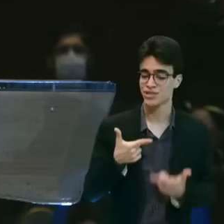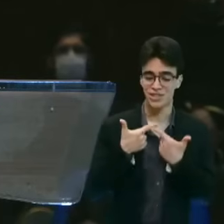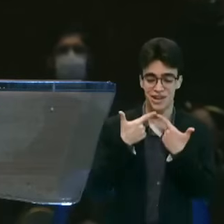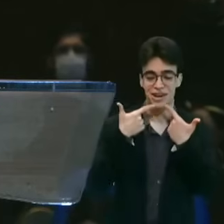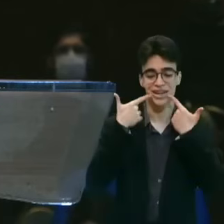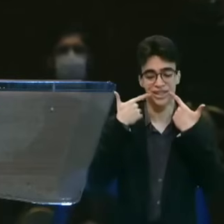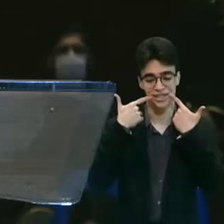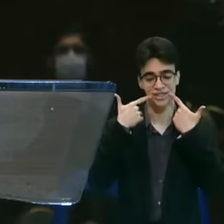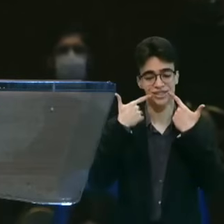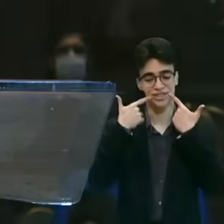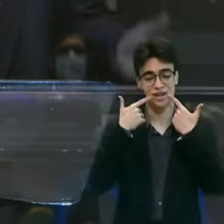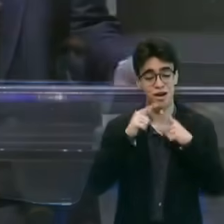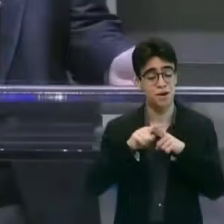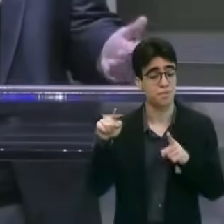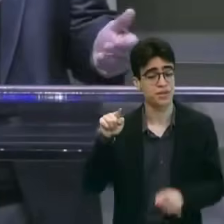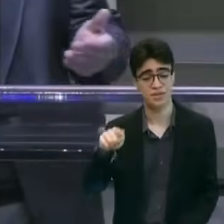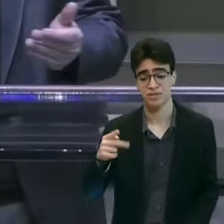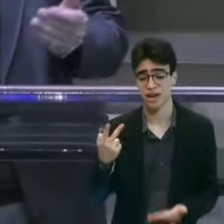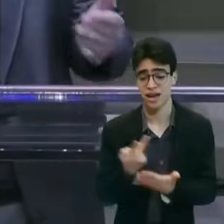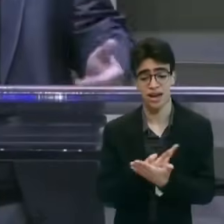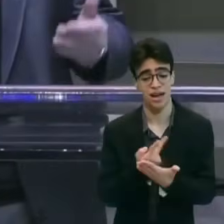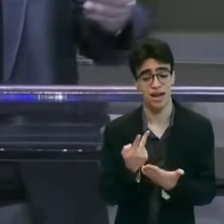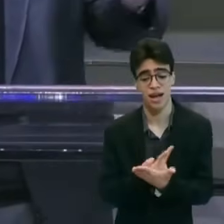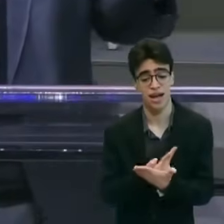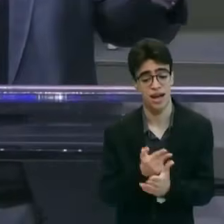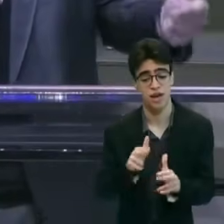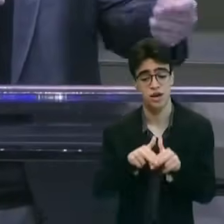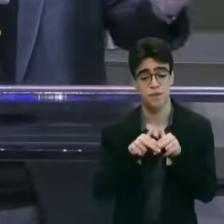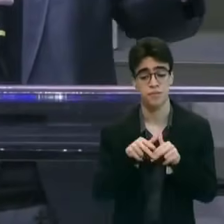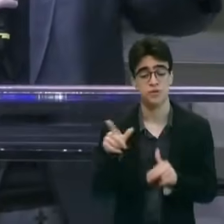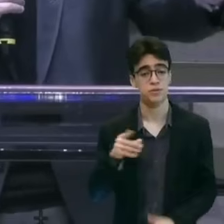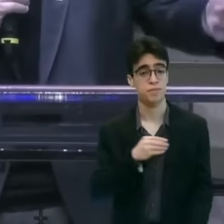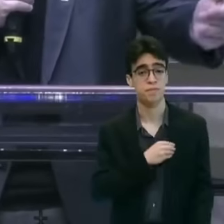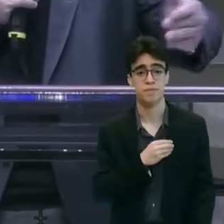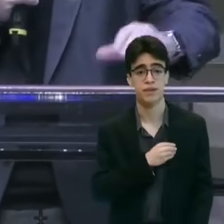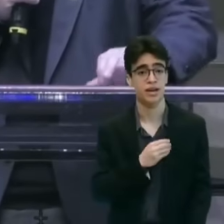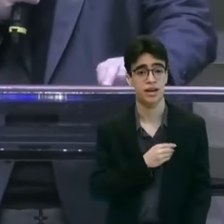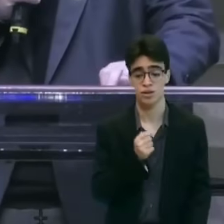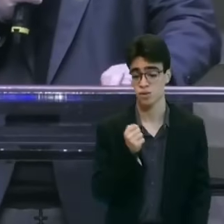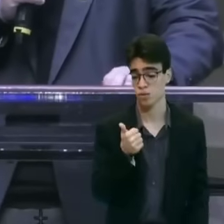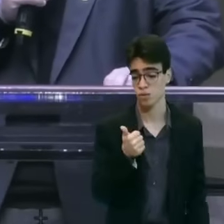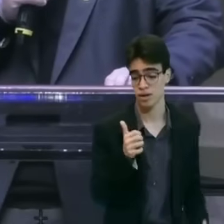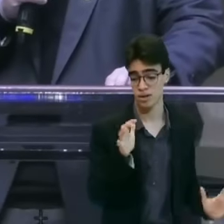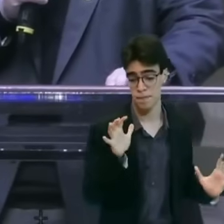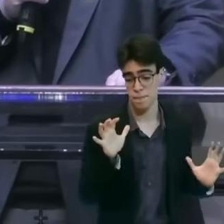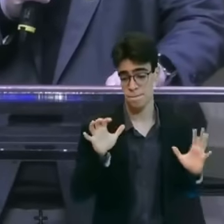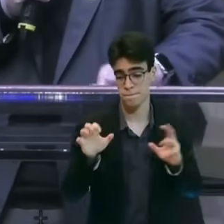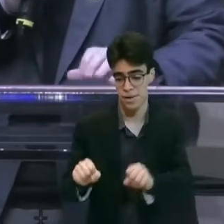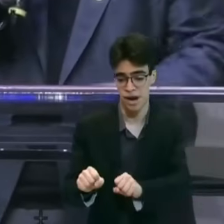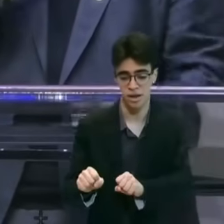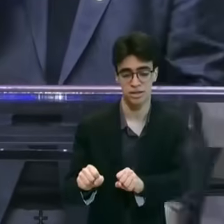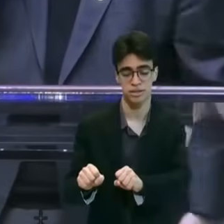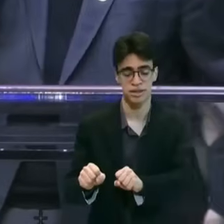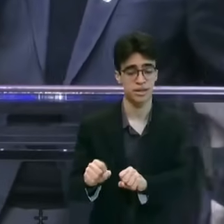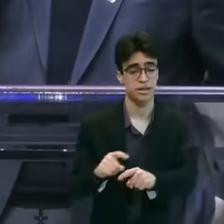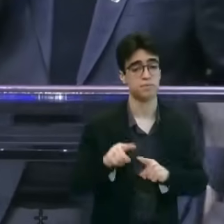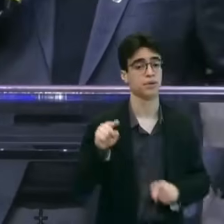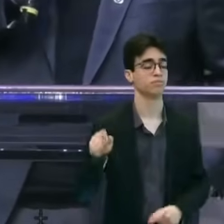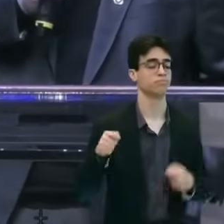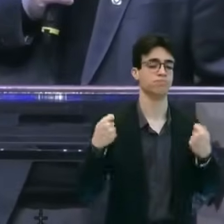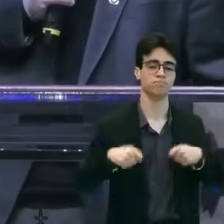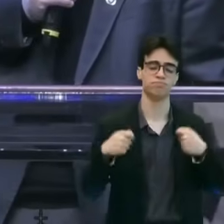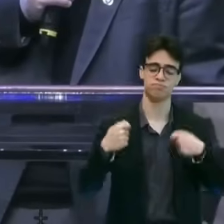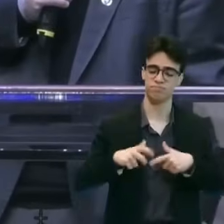sorrindo, mas você agiu mal e por isso o pecado está à porta, à sua espera, ele quer dominá-lo e você